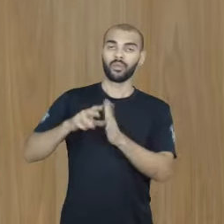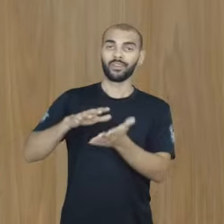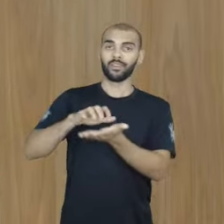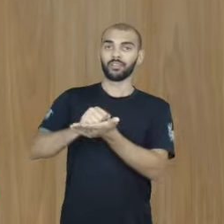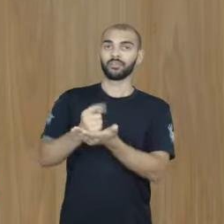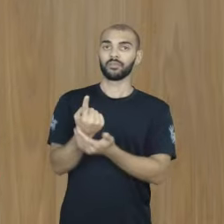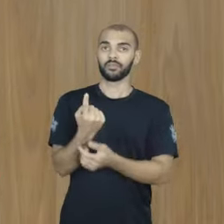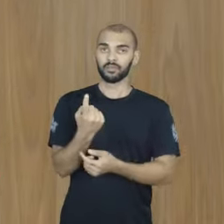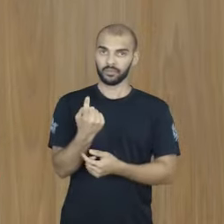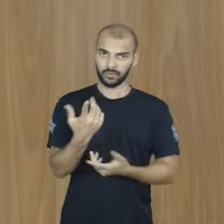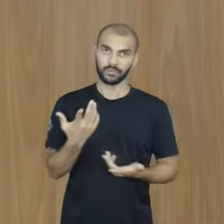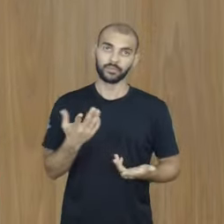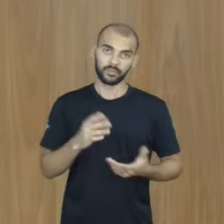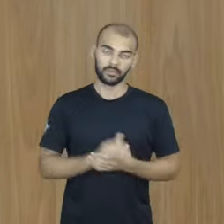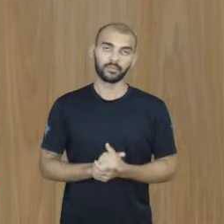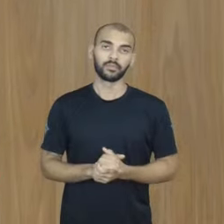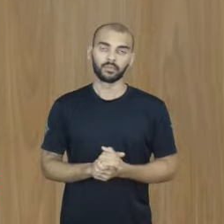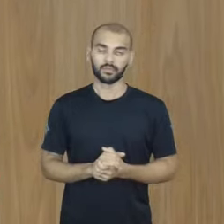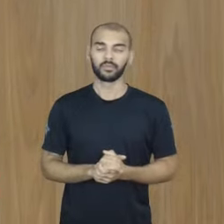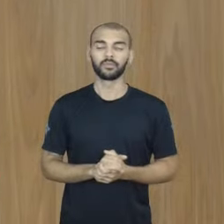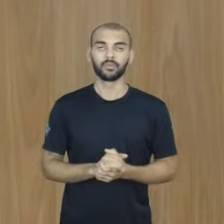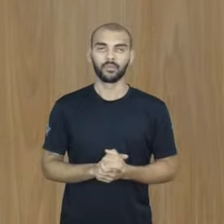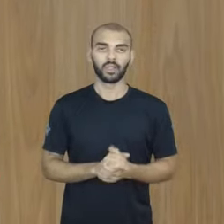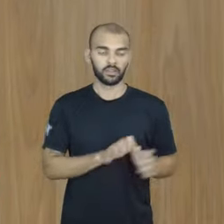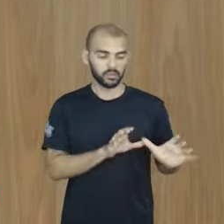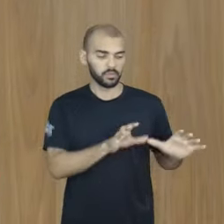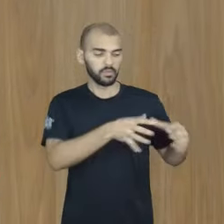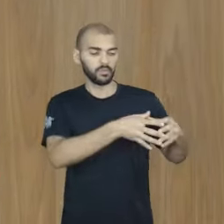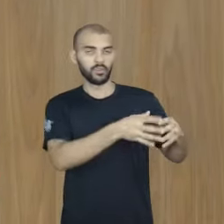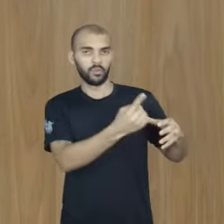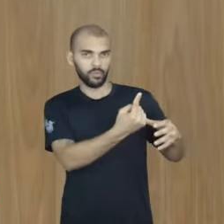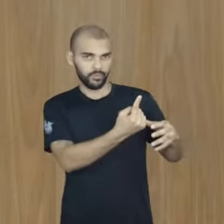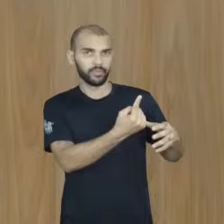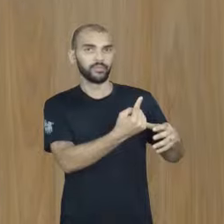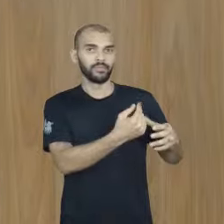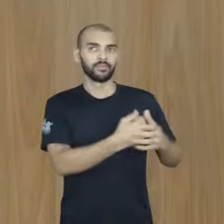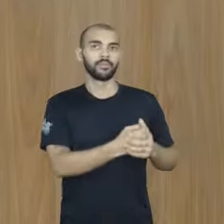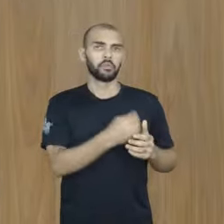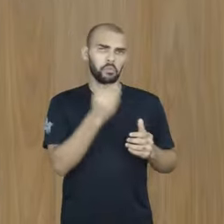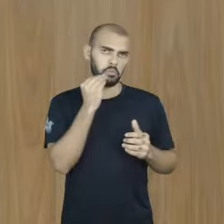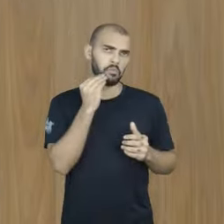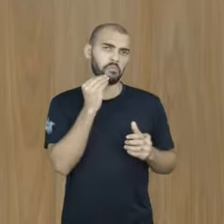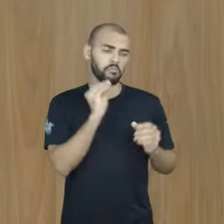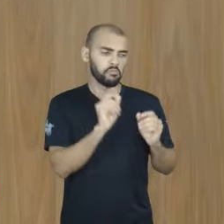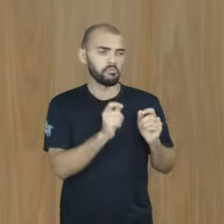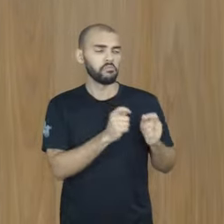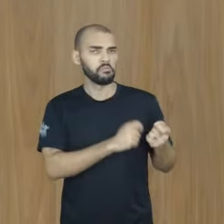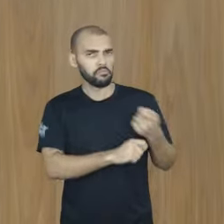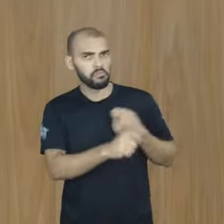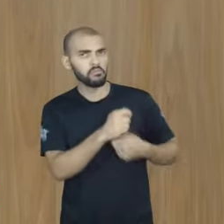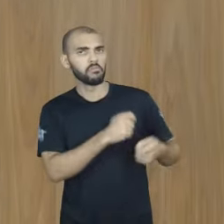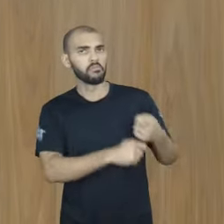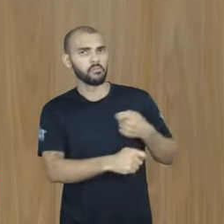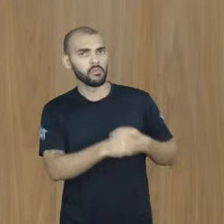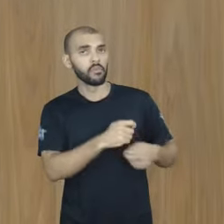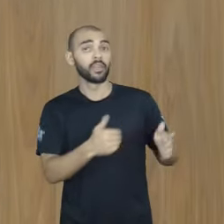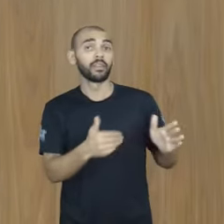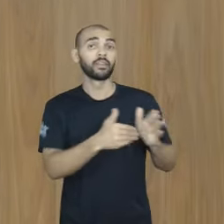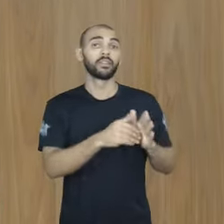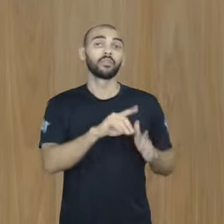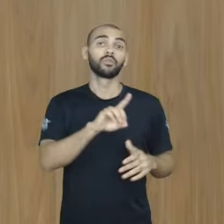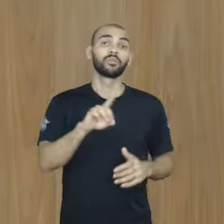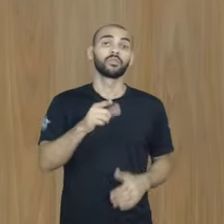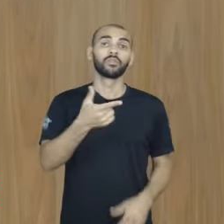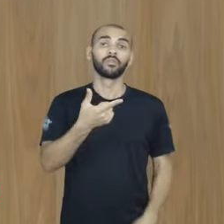ganham até 2 salários mínimos ou que estão inscritas no CadÚnico podem tentar renegociar suas dívidas até o dia 20 de